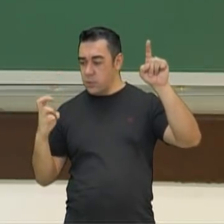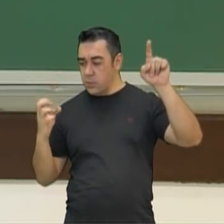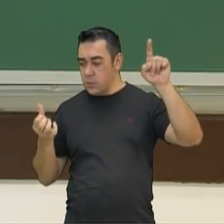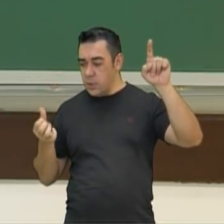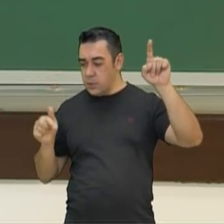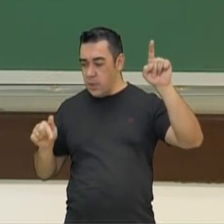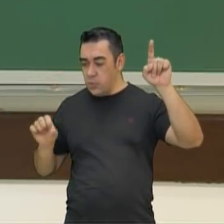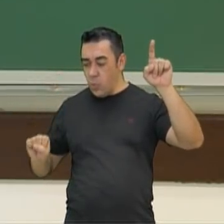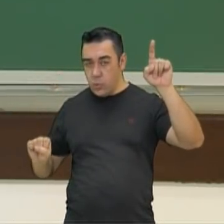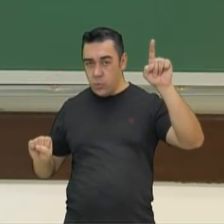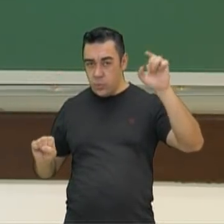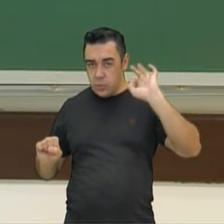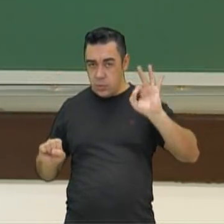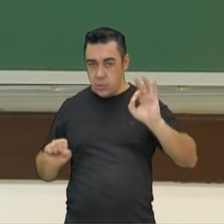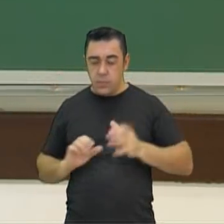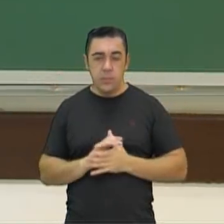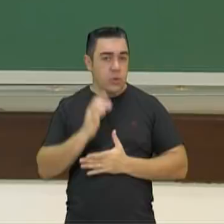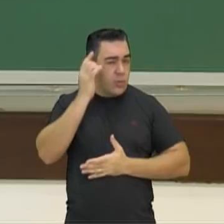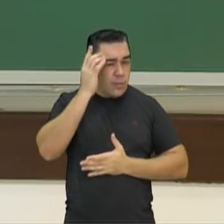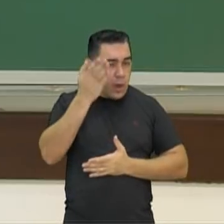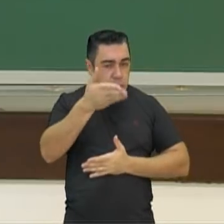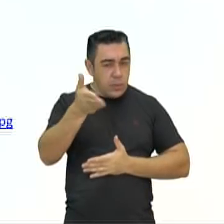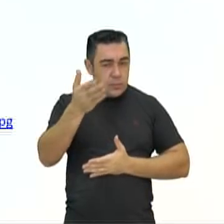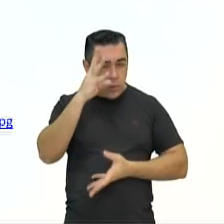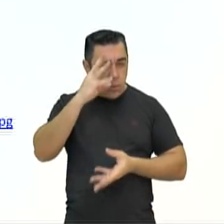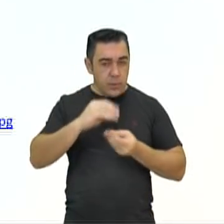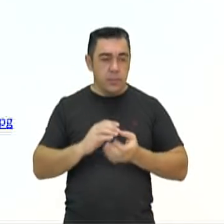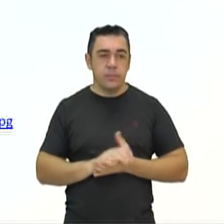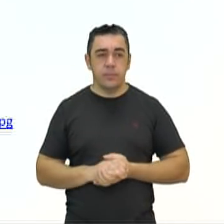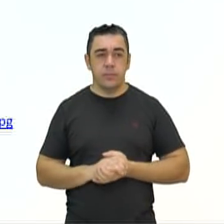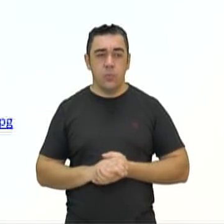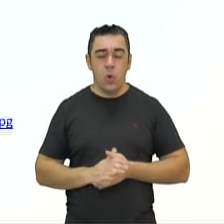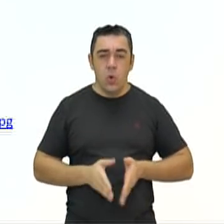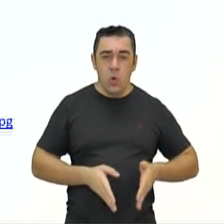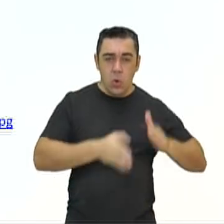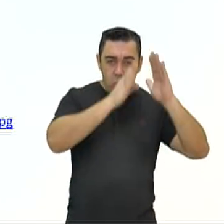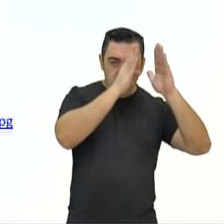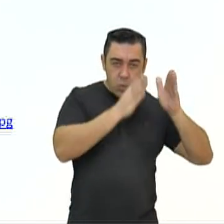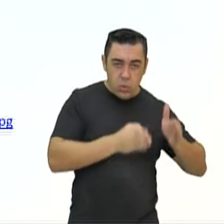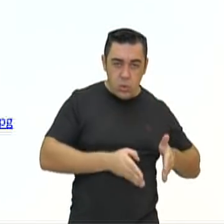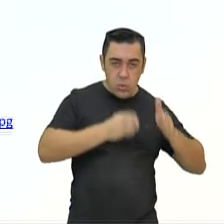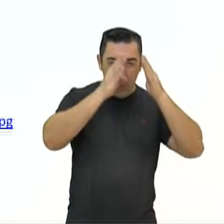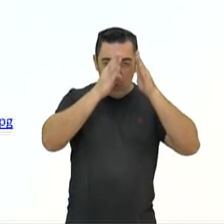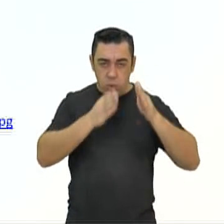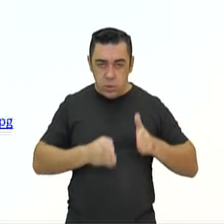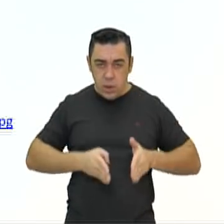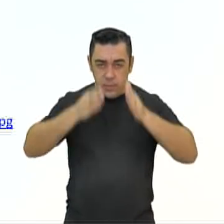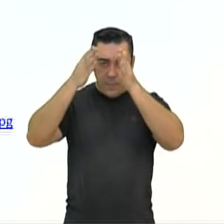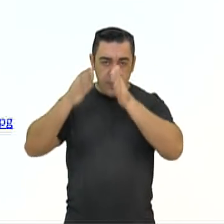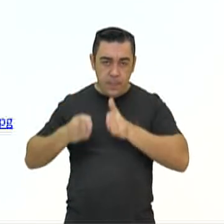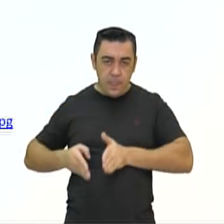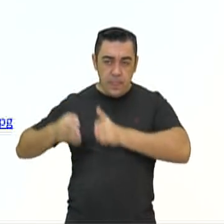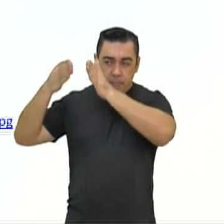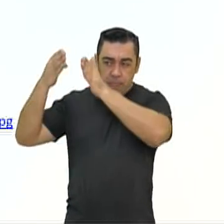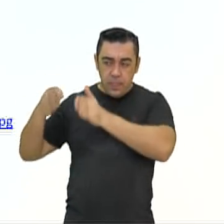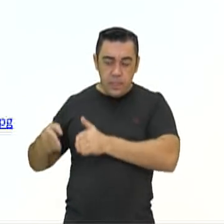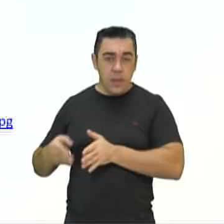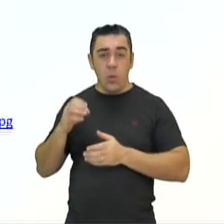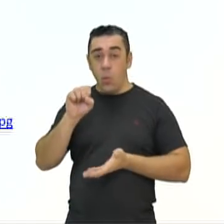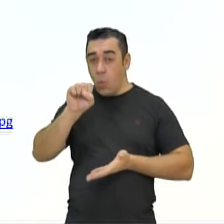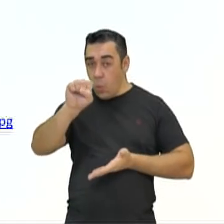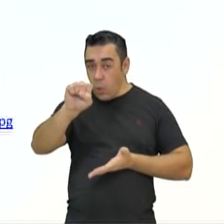simples e fácil para você. Então, ó, a coluna é uma sequência de 8 casas verticais,